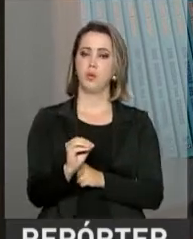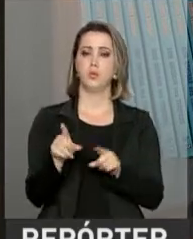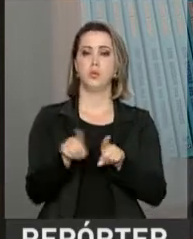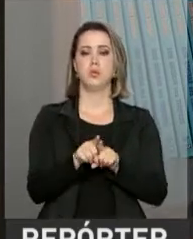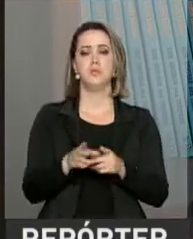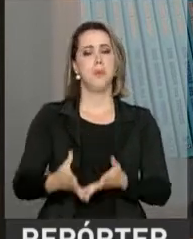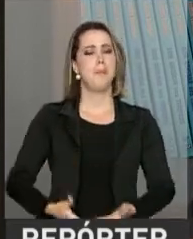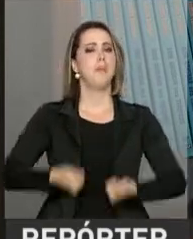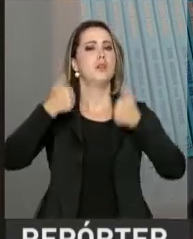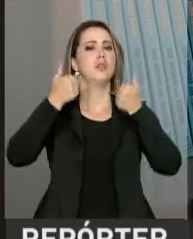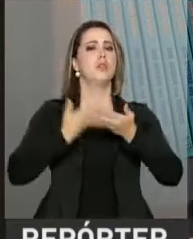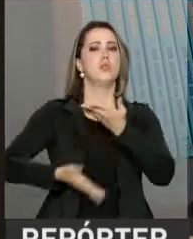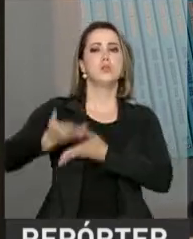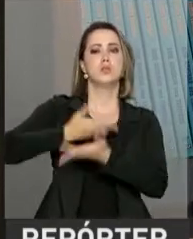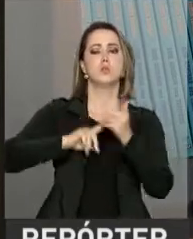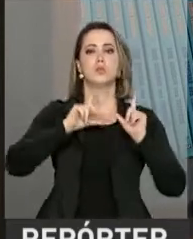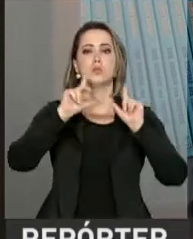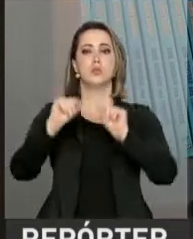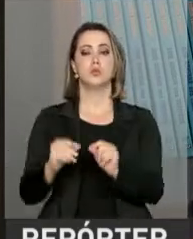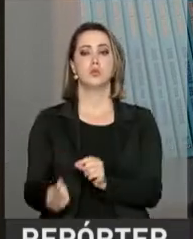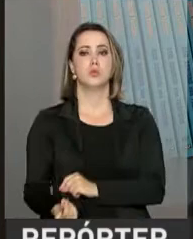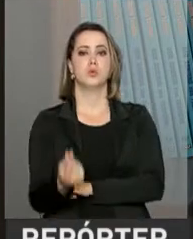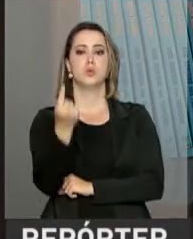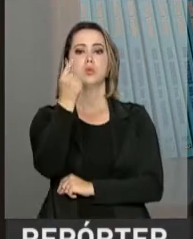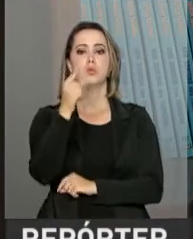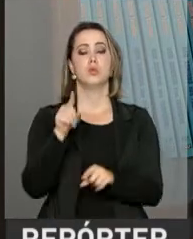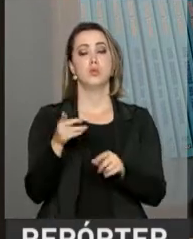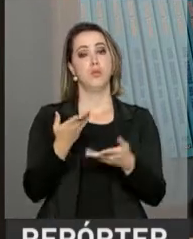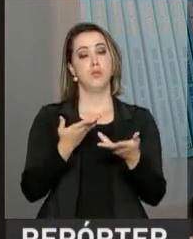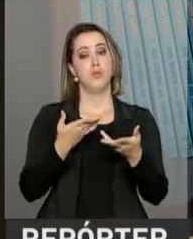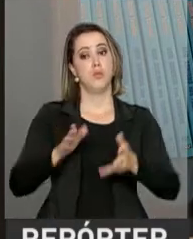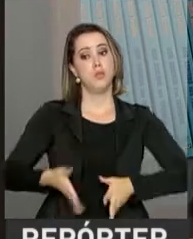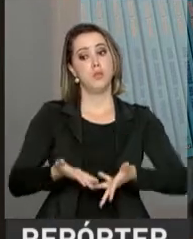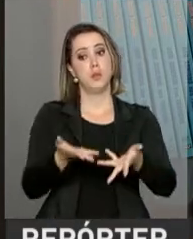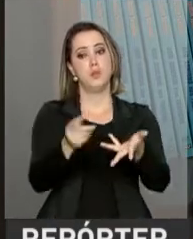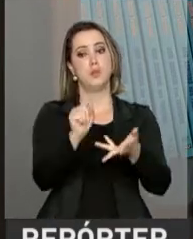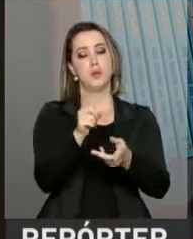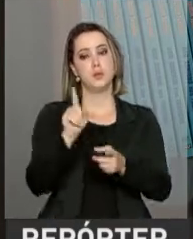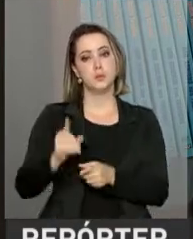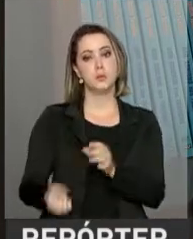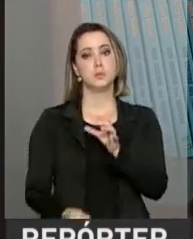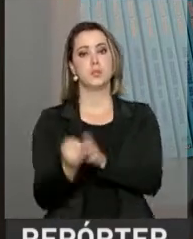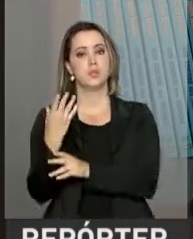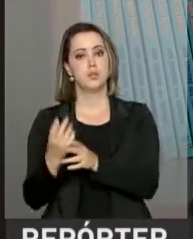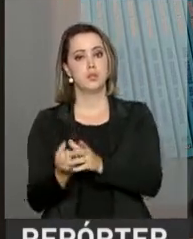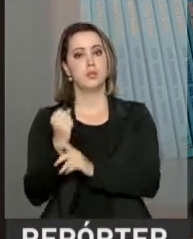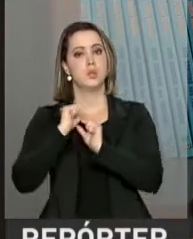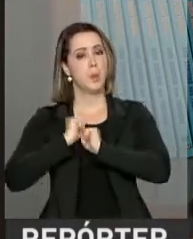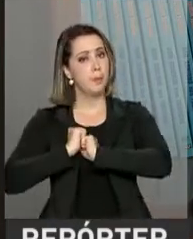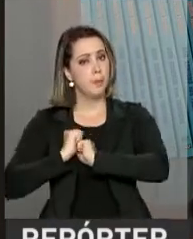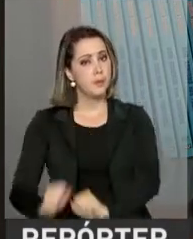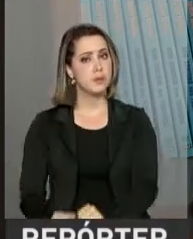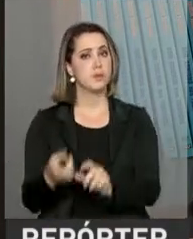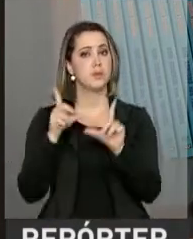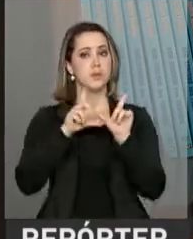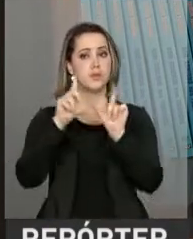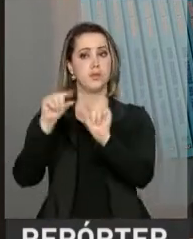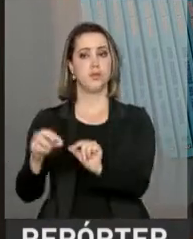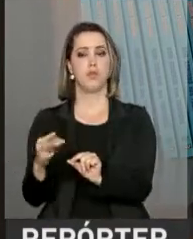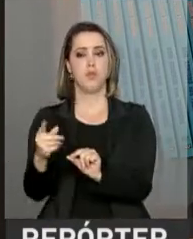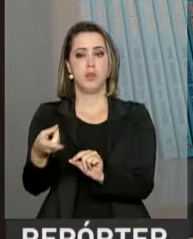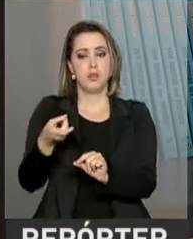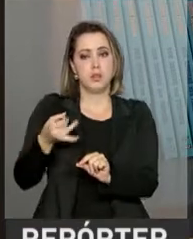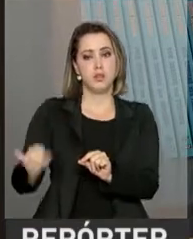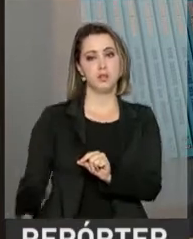de negócios reduzir os custos do setor produziu vivo e criam portanto condições para uma redução mais forte da taxa